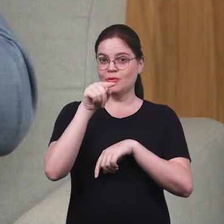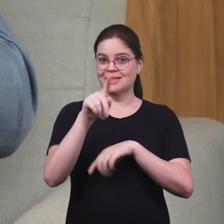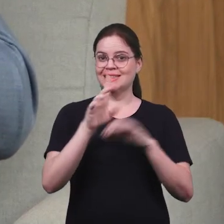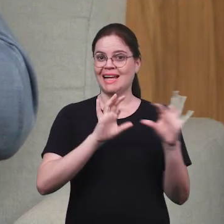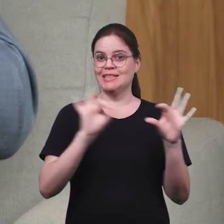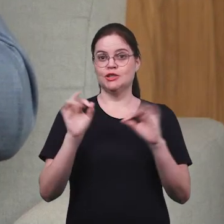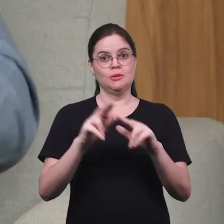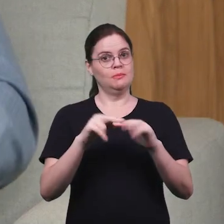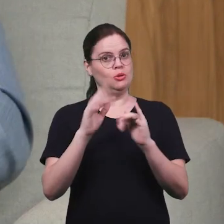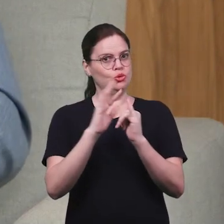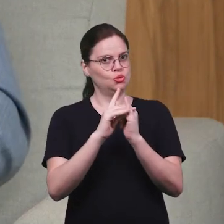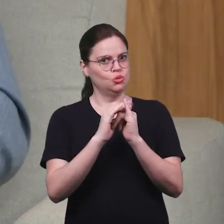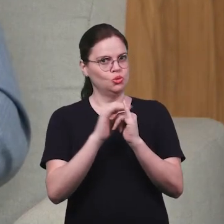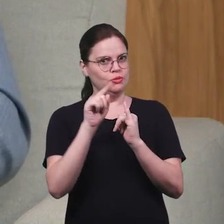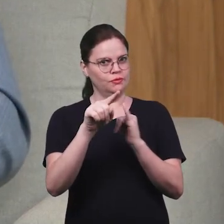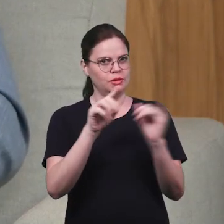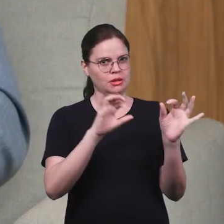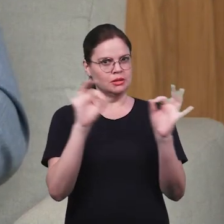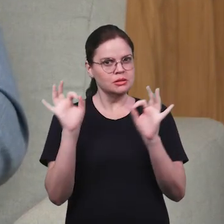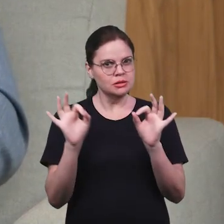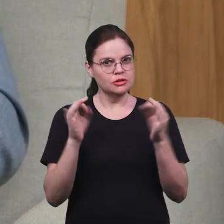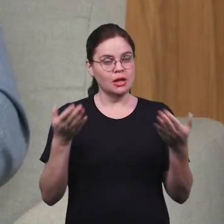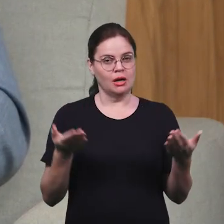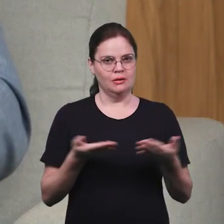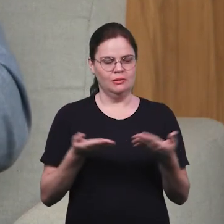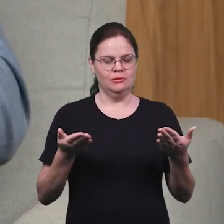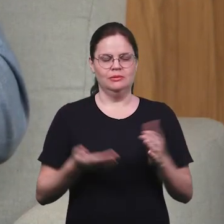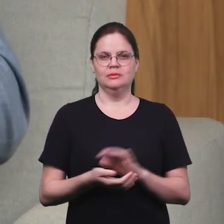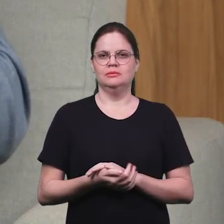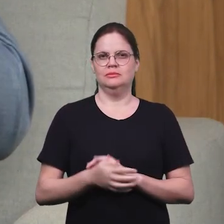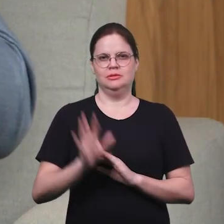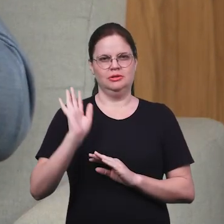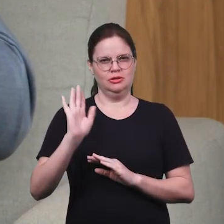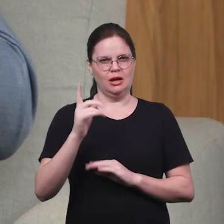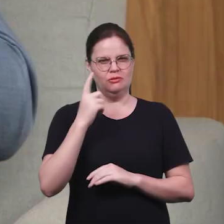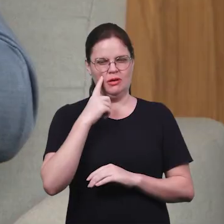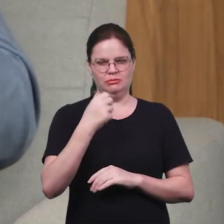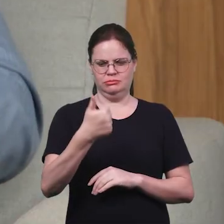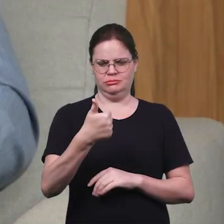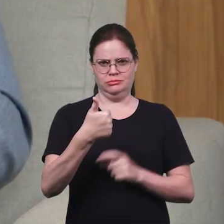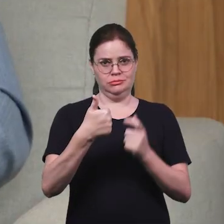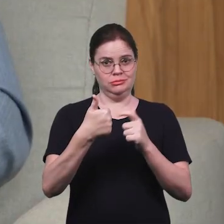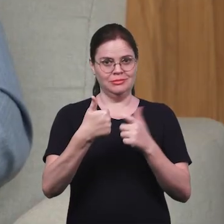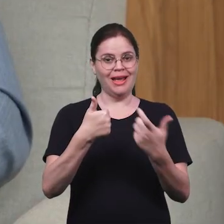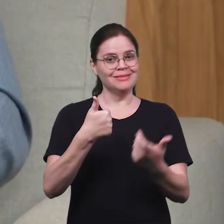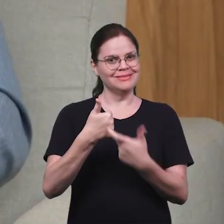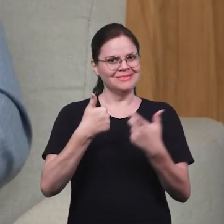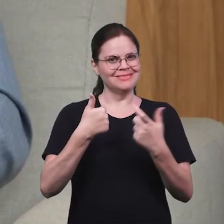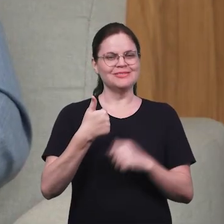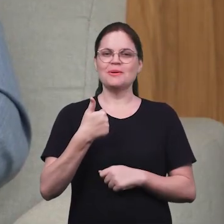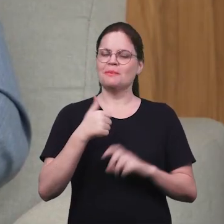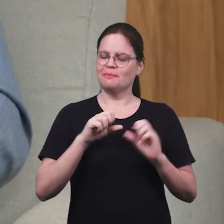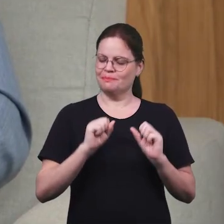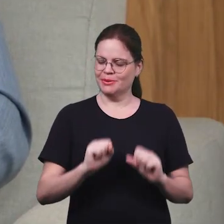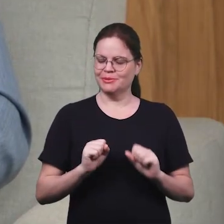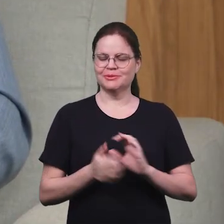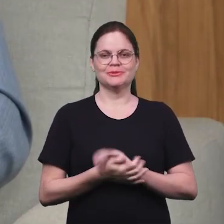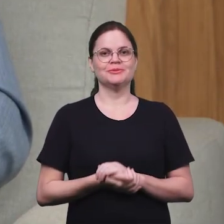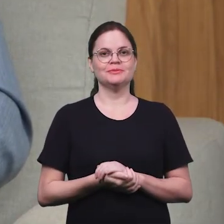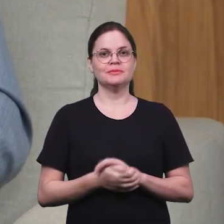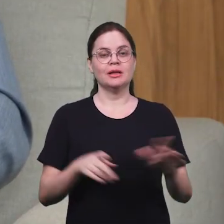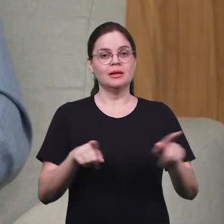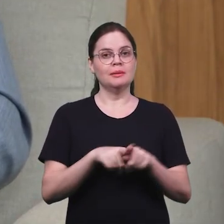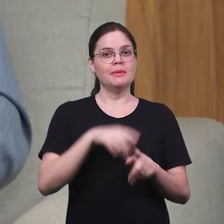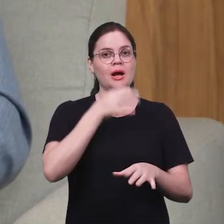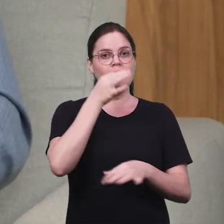assiste pelo YouTube. Se você estiver assistindo agora, já clica ali no joinha. Ali curte este programa,